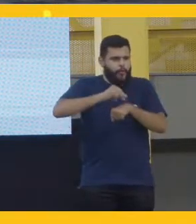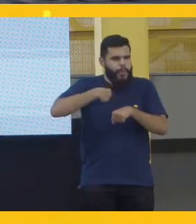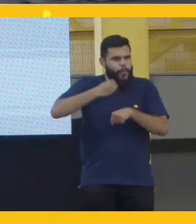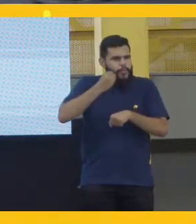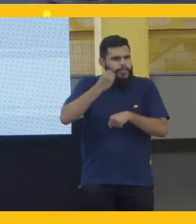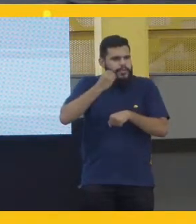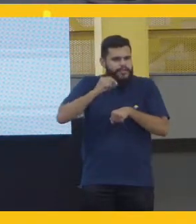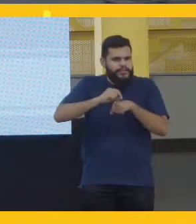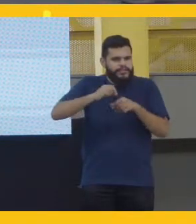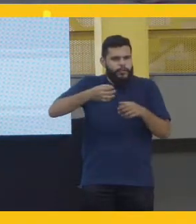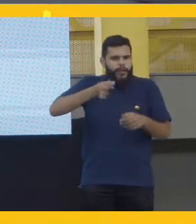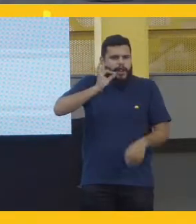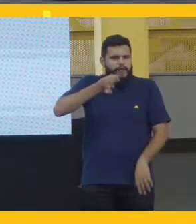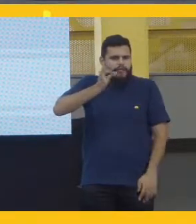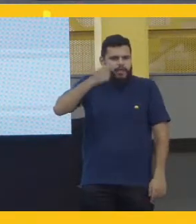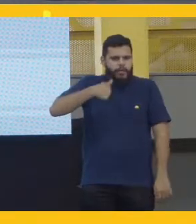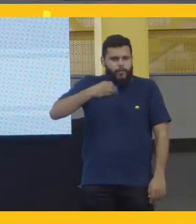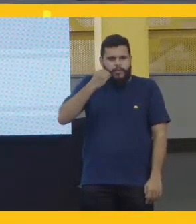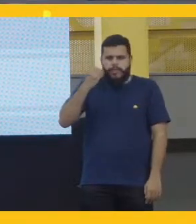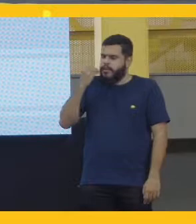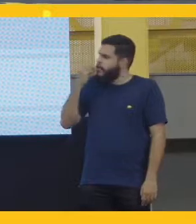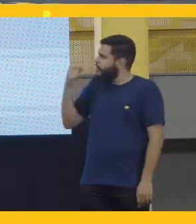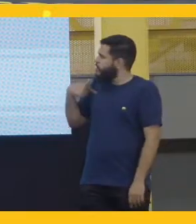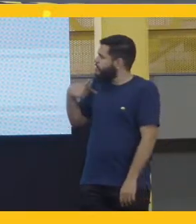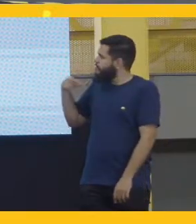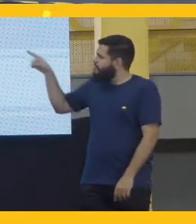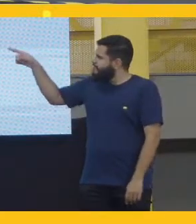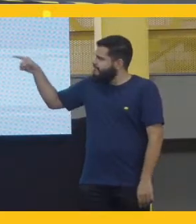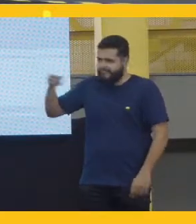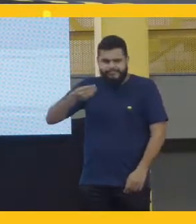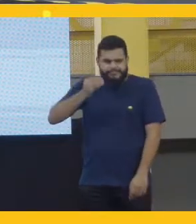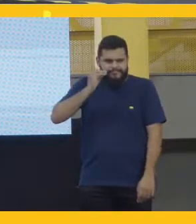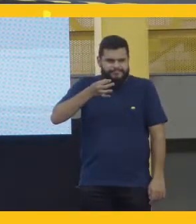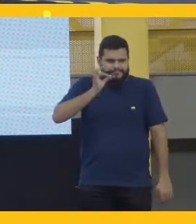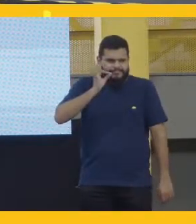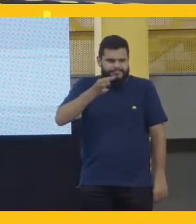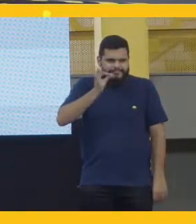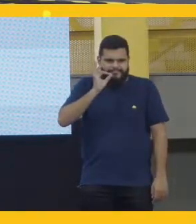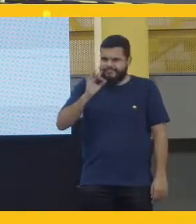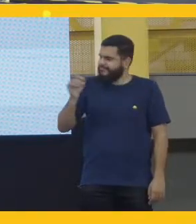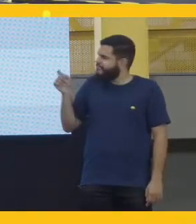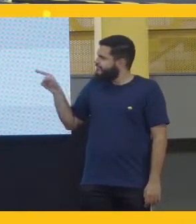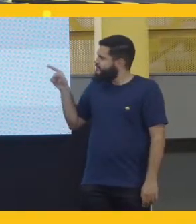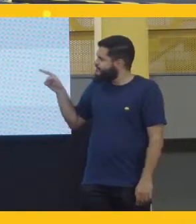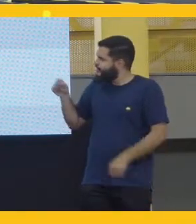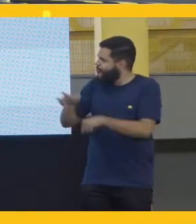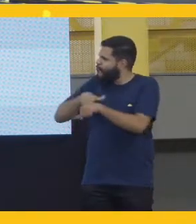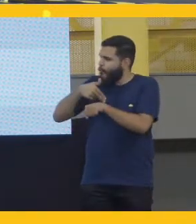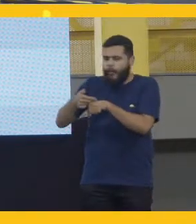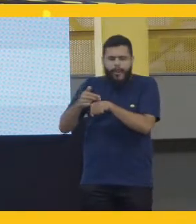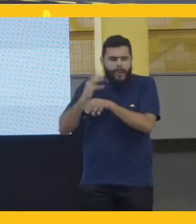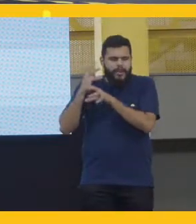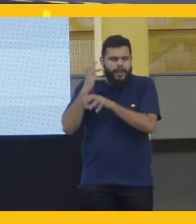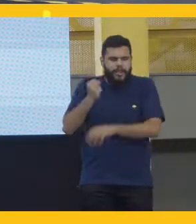com cobertura de chocolate no leite, um desenho do